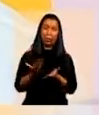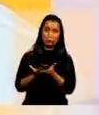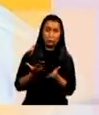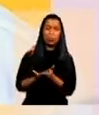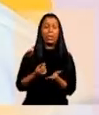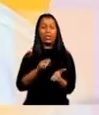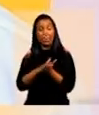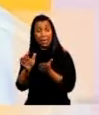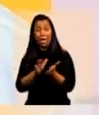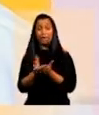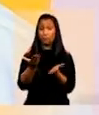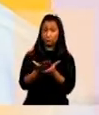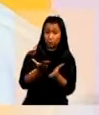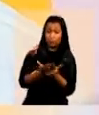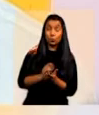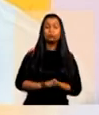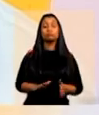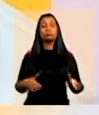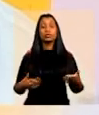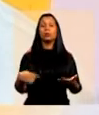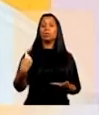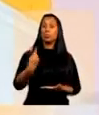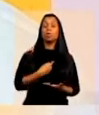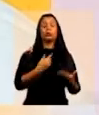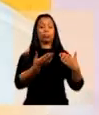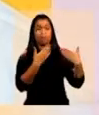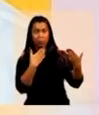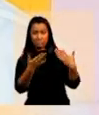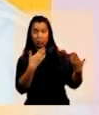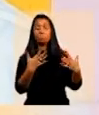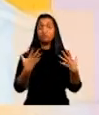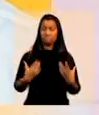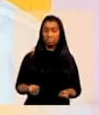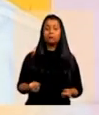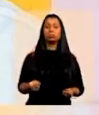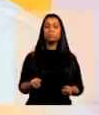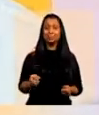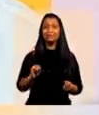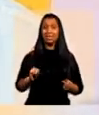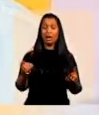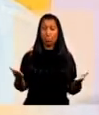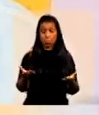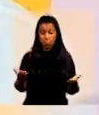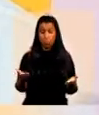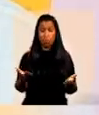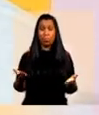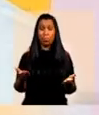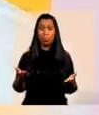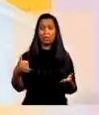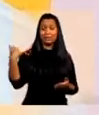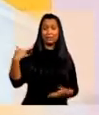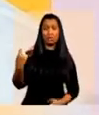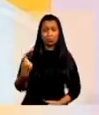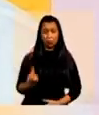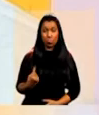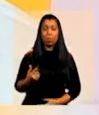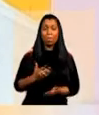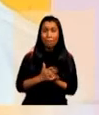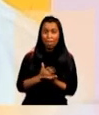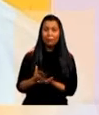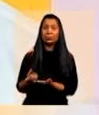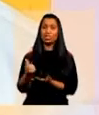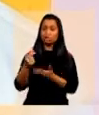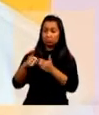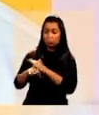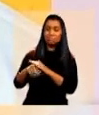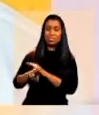vai ter alguns gastos com estudo e tudo mais. Então, nós conversando, nós decidimos. Se desde agora, desde quando ele está com um ano, se a gente